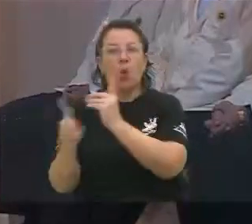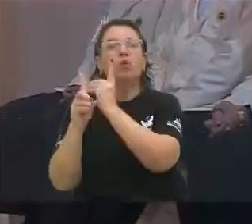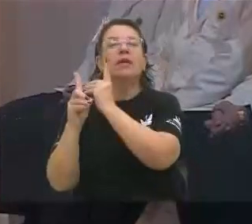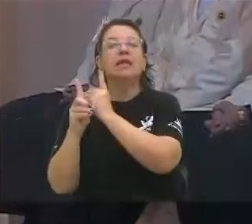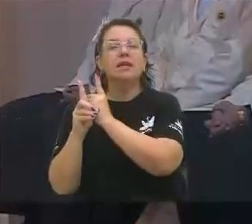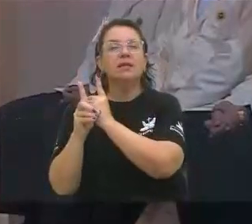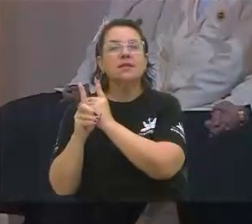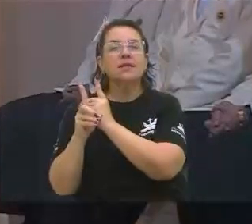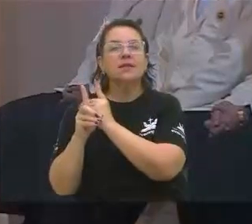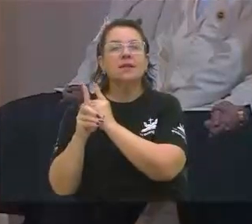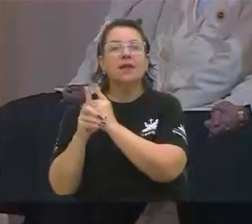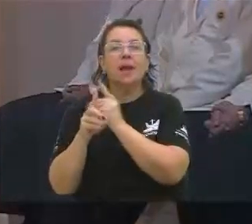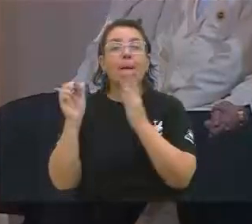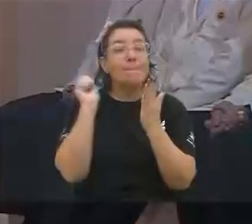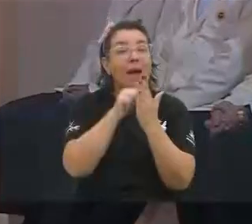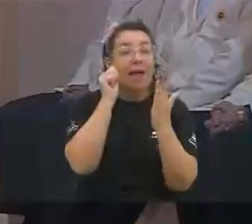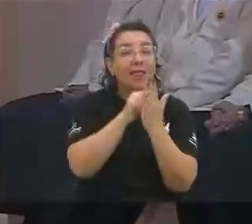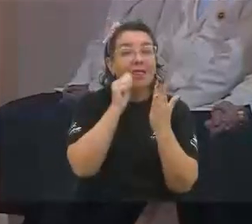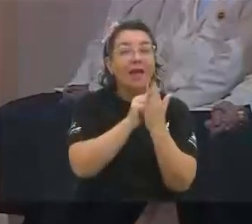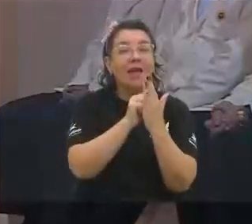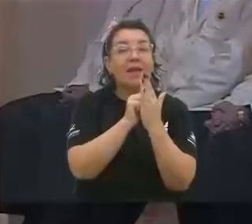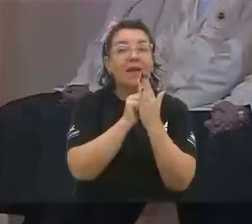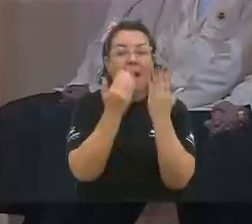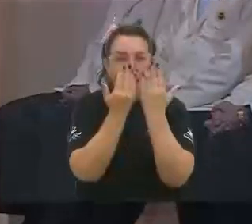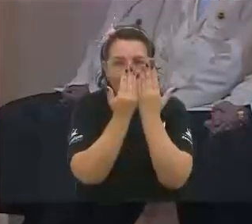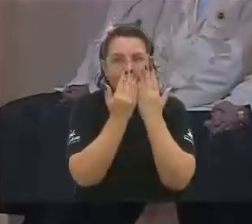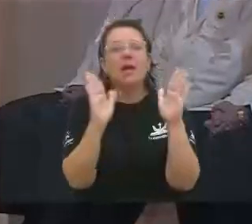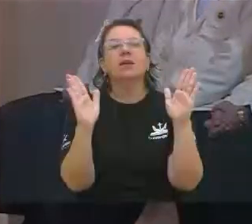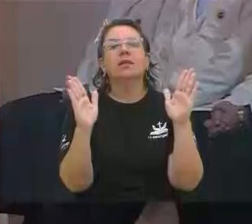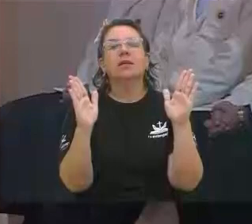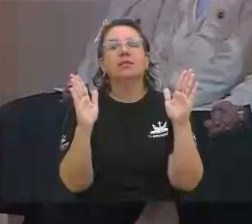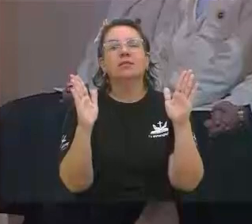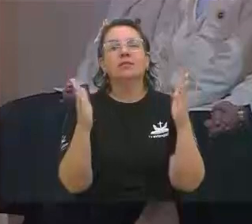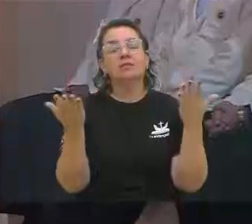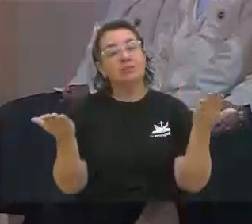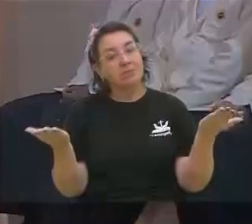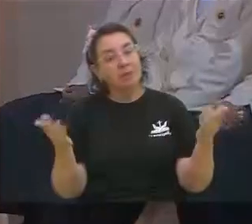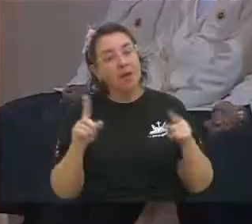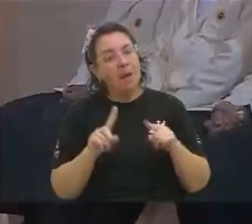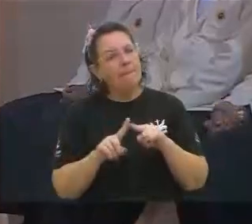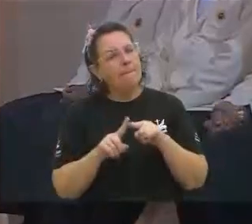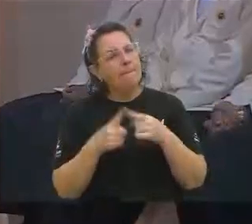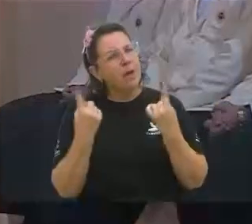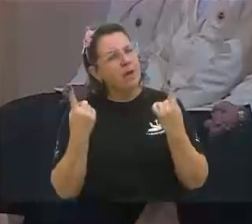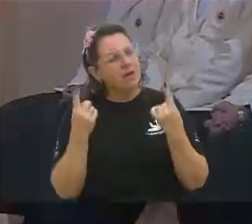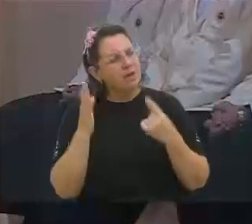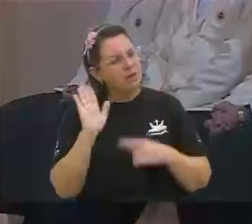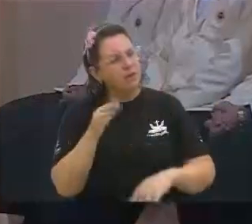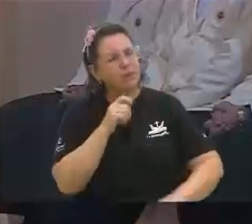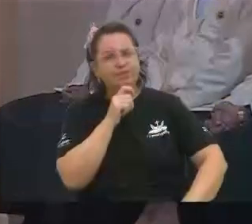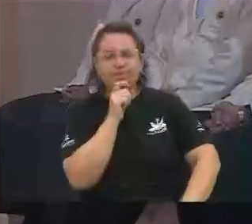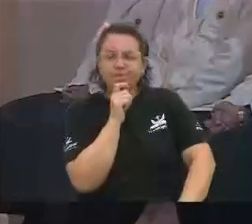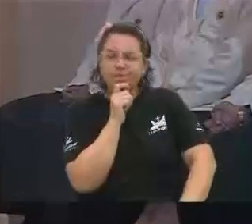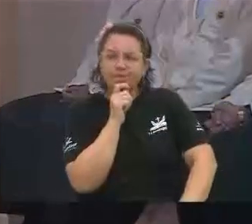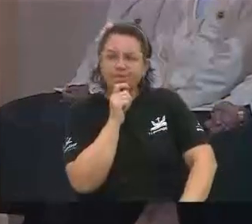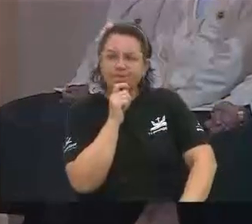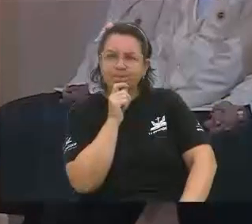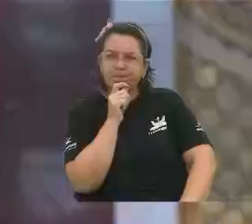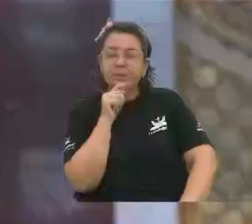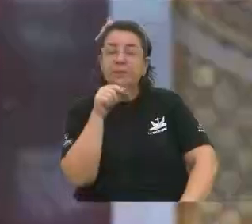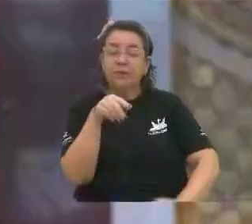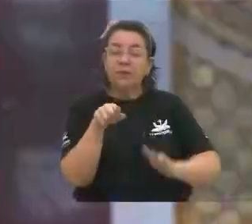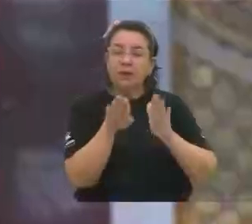achareis batei e vos será aberto mas é impressionante que no